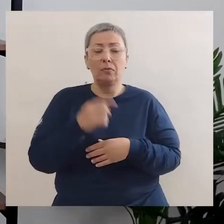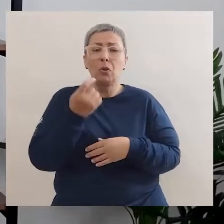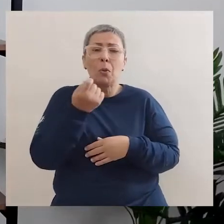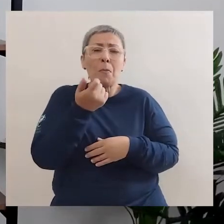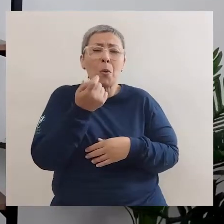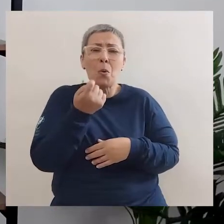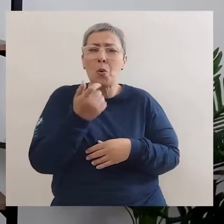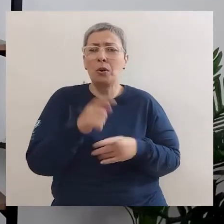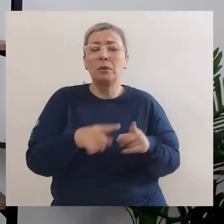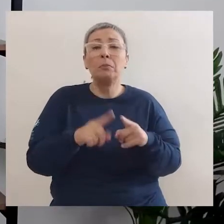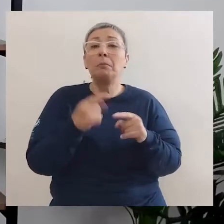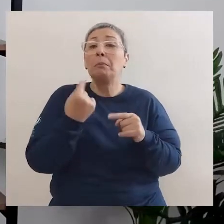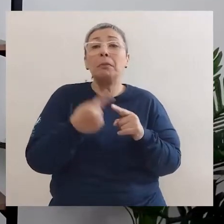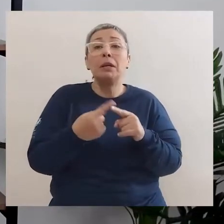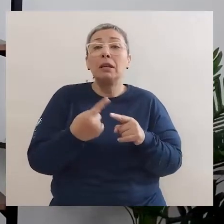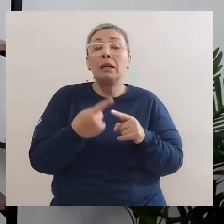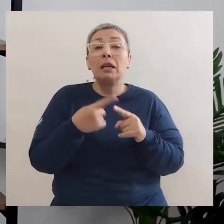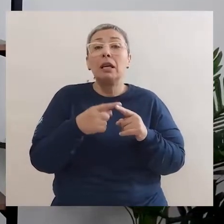aqui é para ela dar